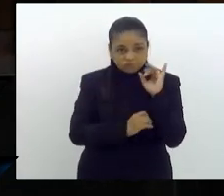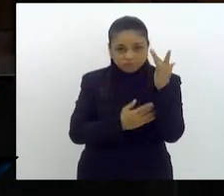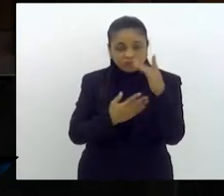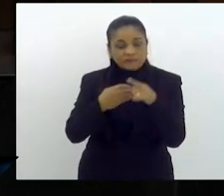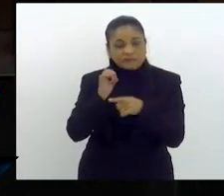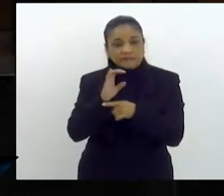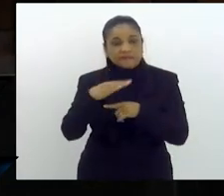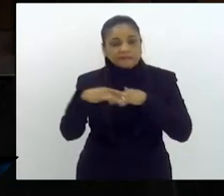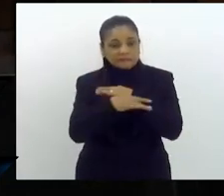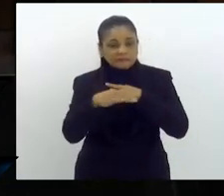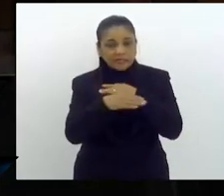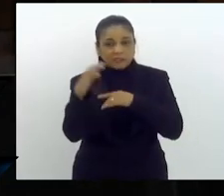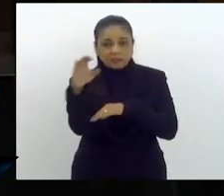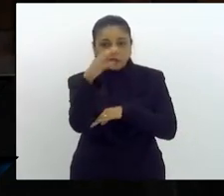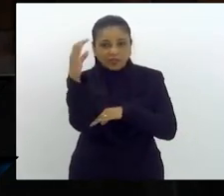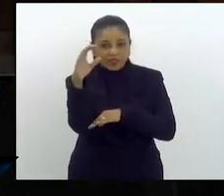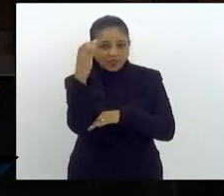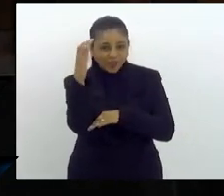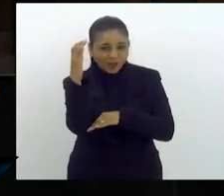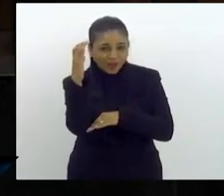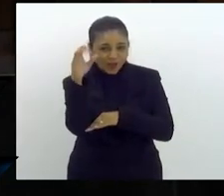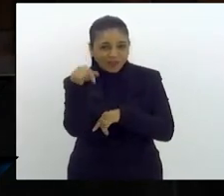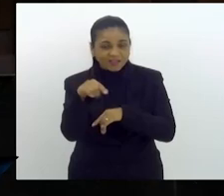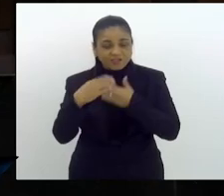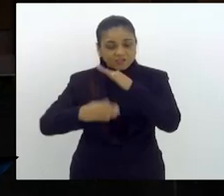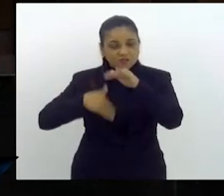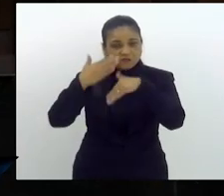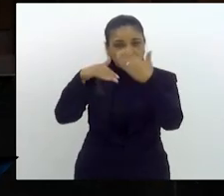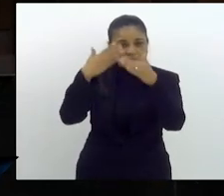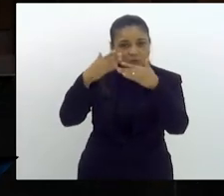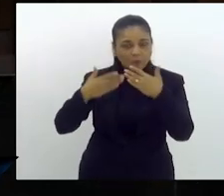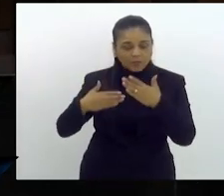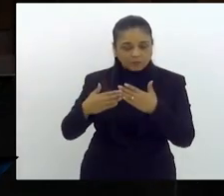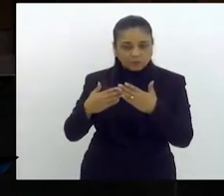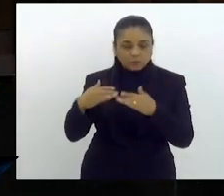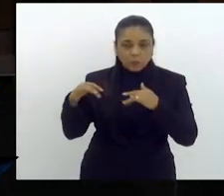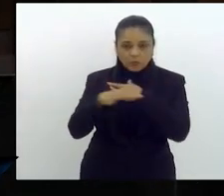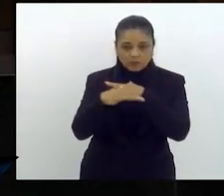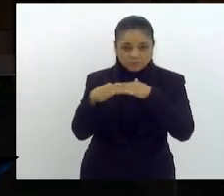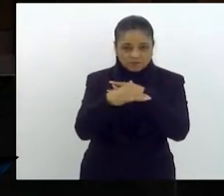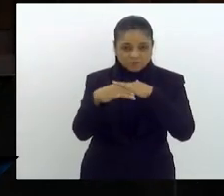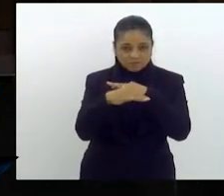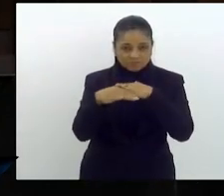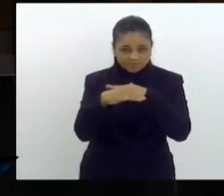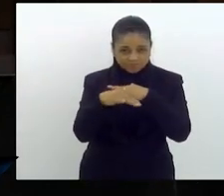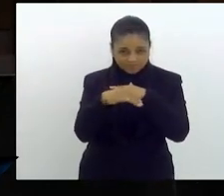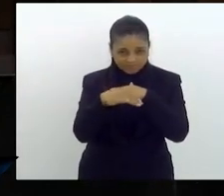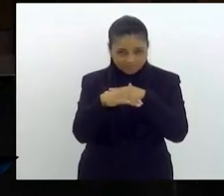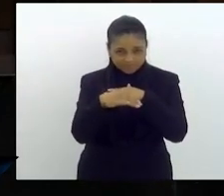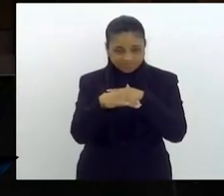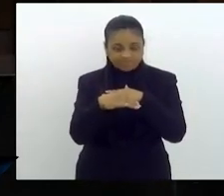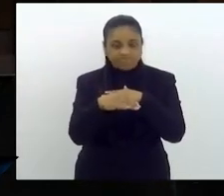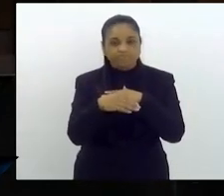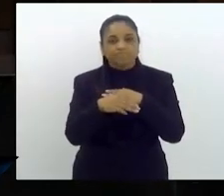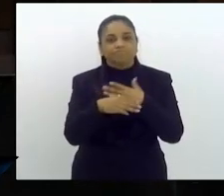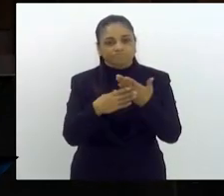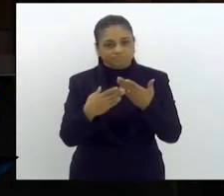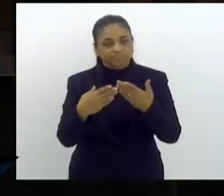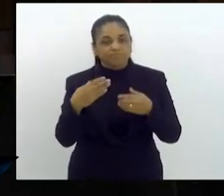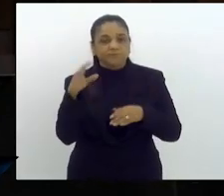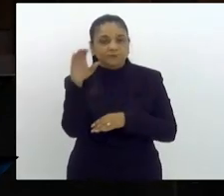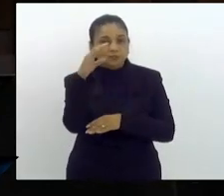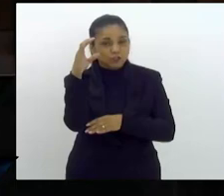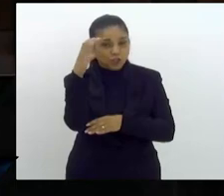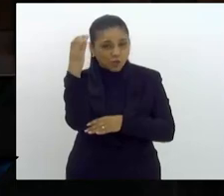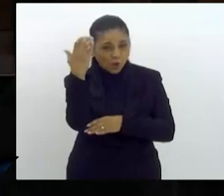Niterói com vistas ao desenvolvimento urbano sustentável em nosso município eu acho que a gente precisa ter